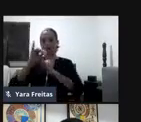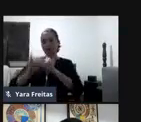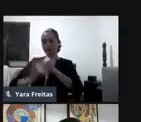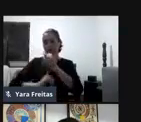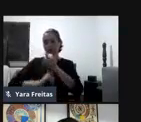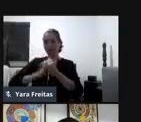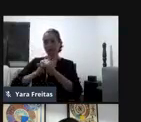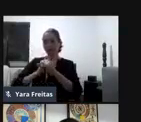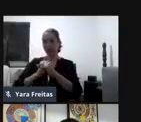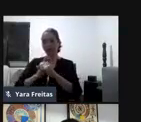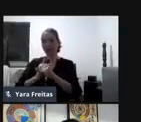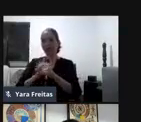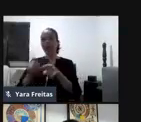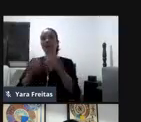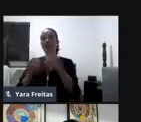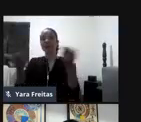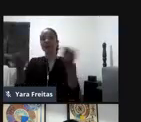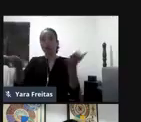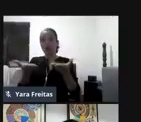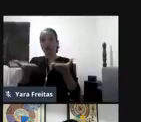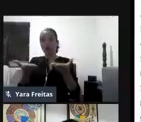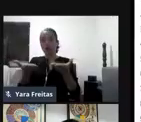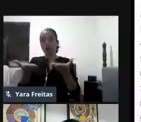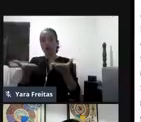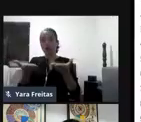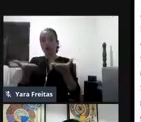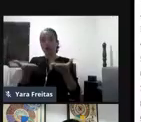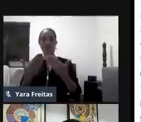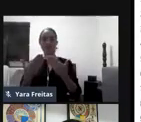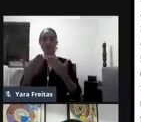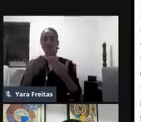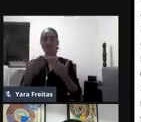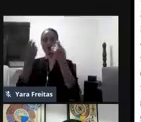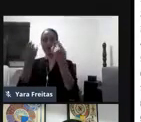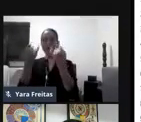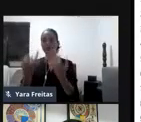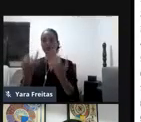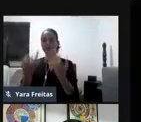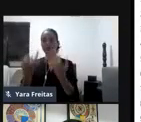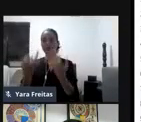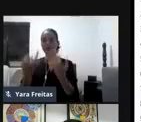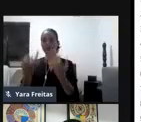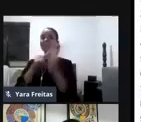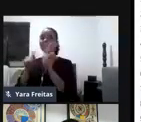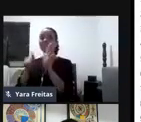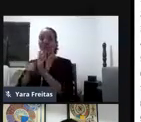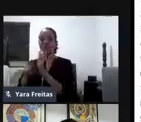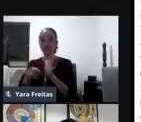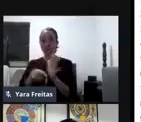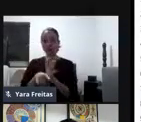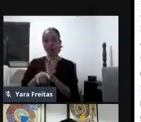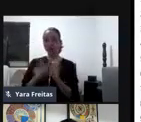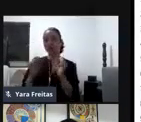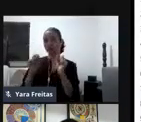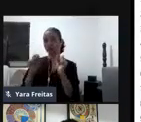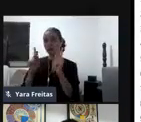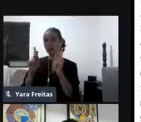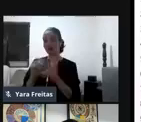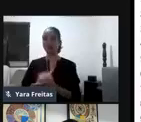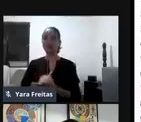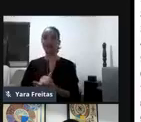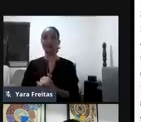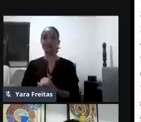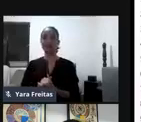Mas a gente vai conversar agora sobre as perguntas, né, que